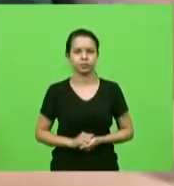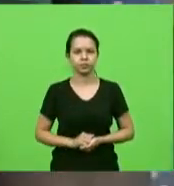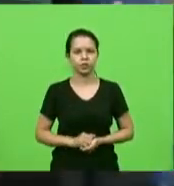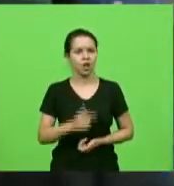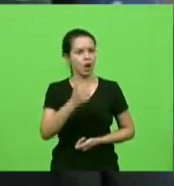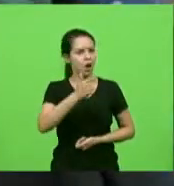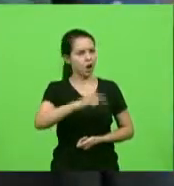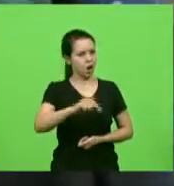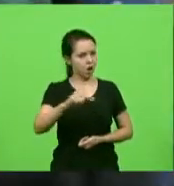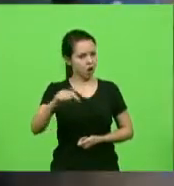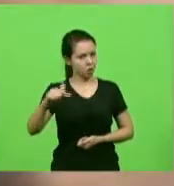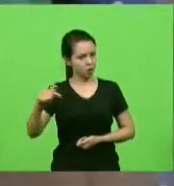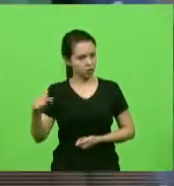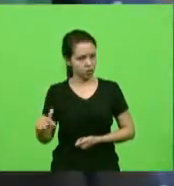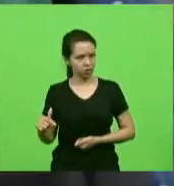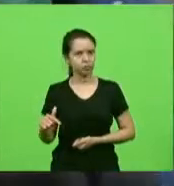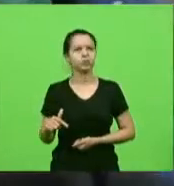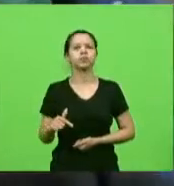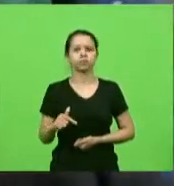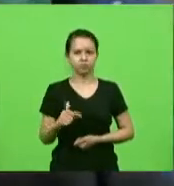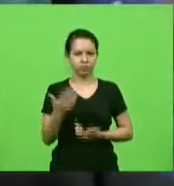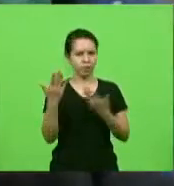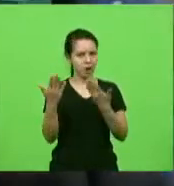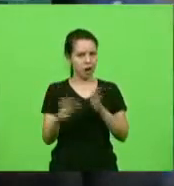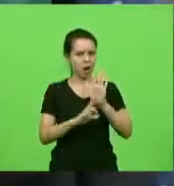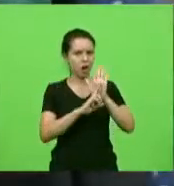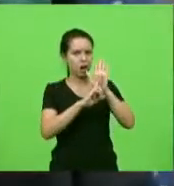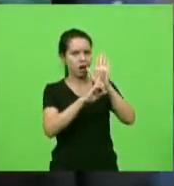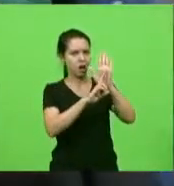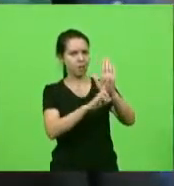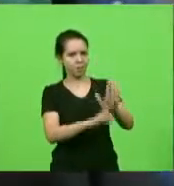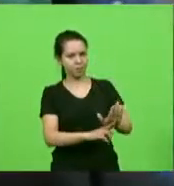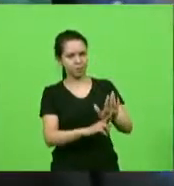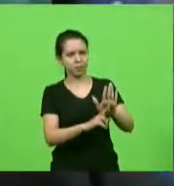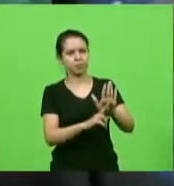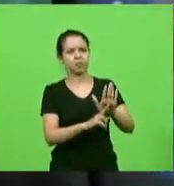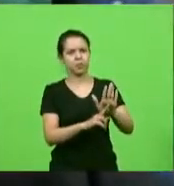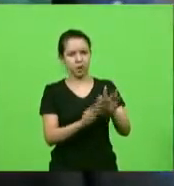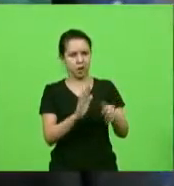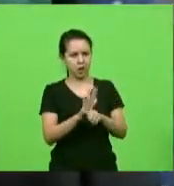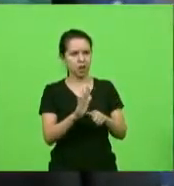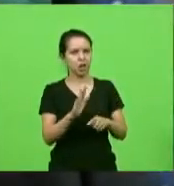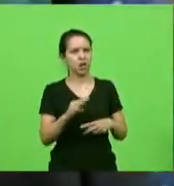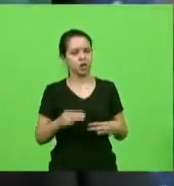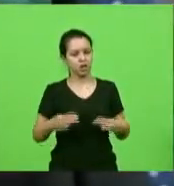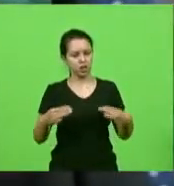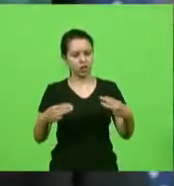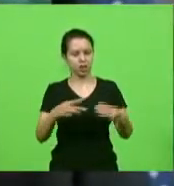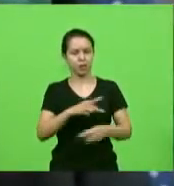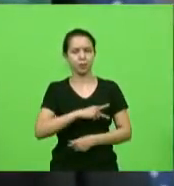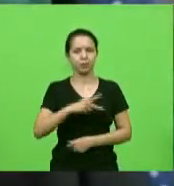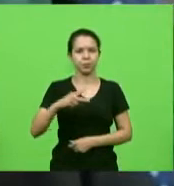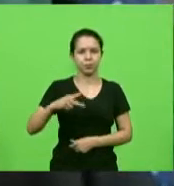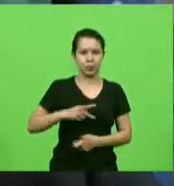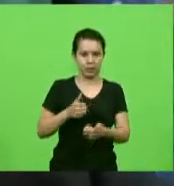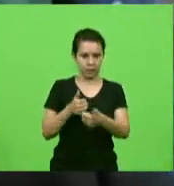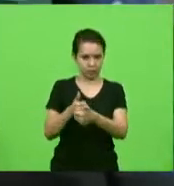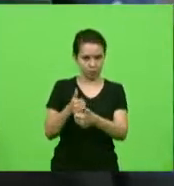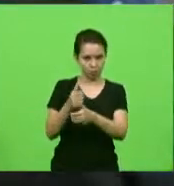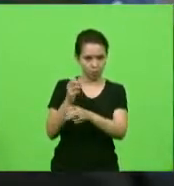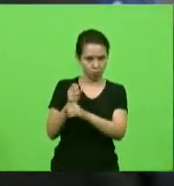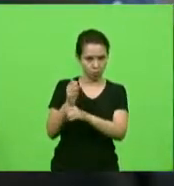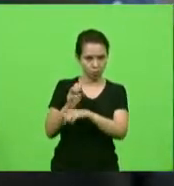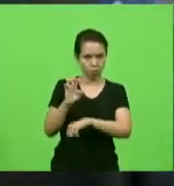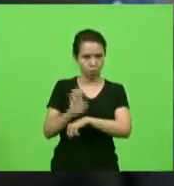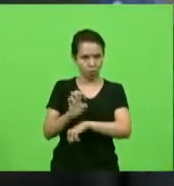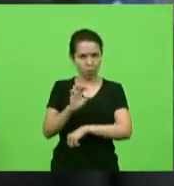no presente caso, para o representado, sendo de fato corroborado também pelo Ministério Público de Santa Catarina, pelo Tribunal de Contas do Estado